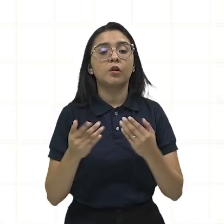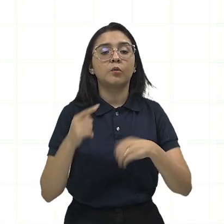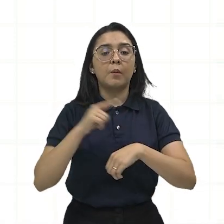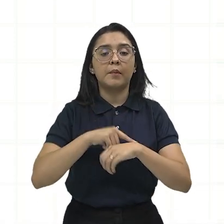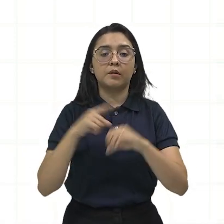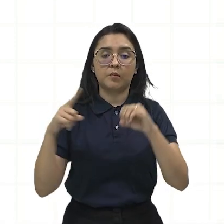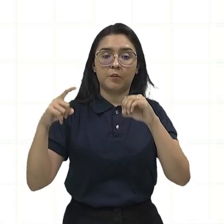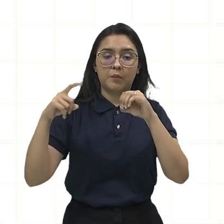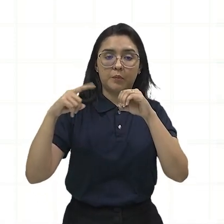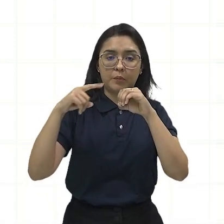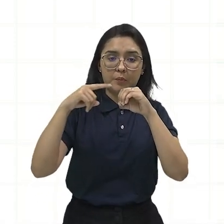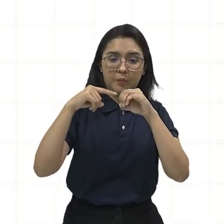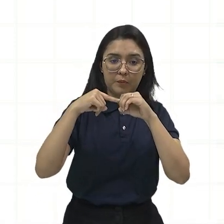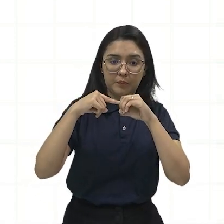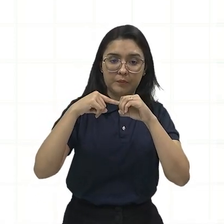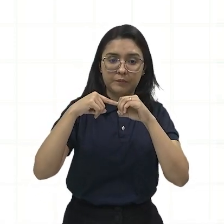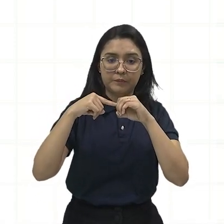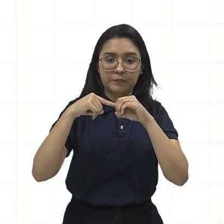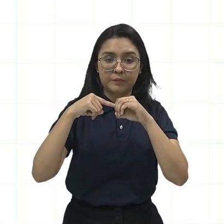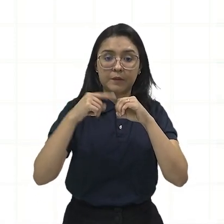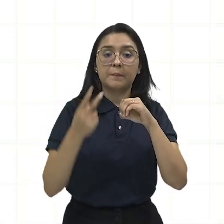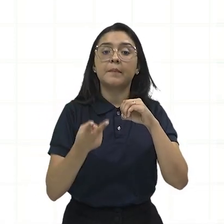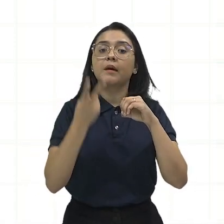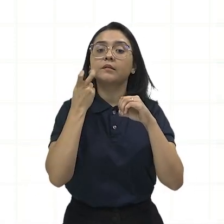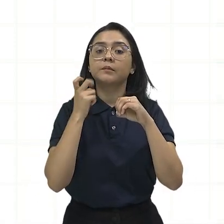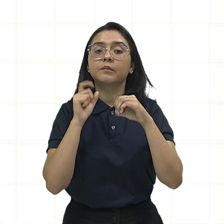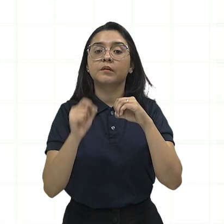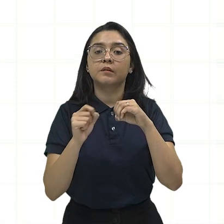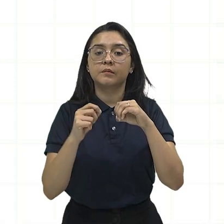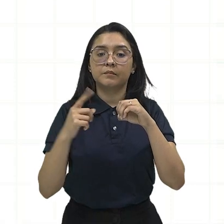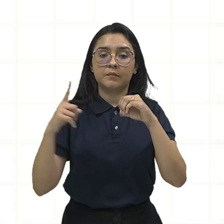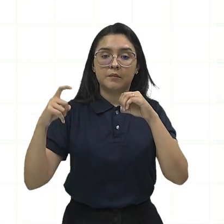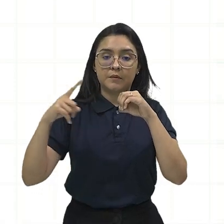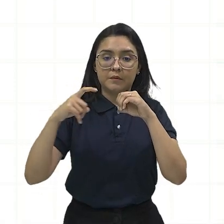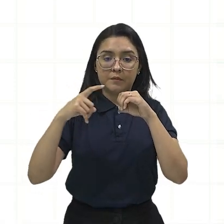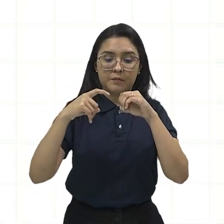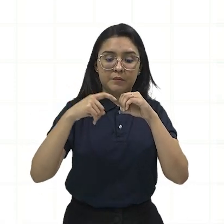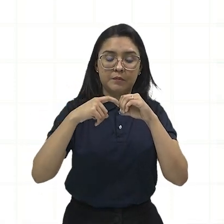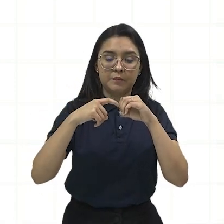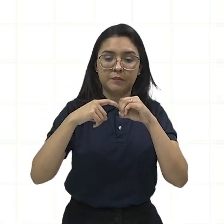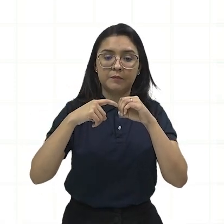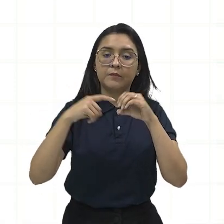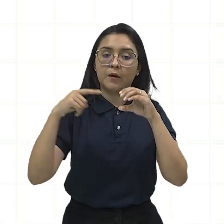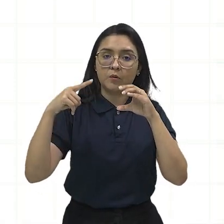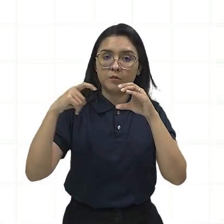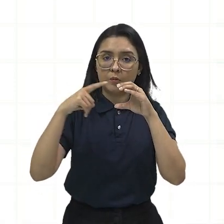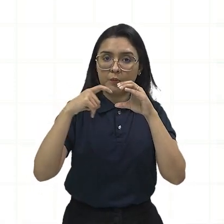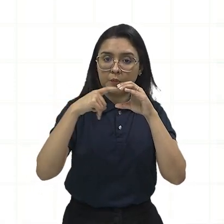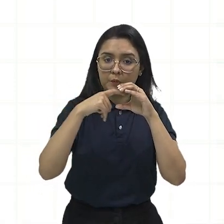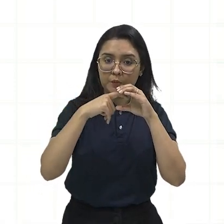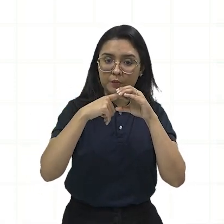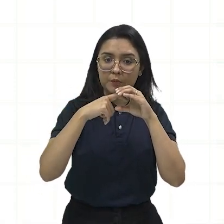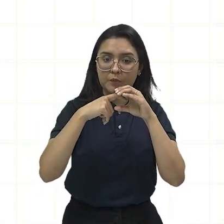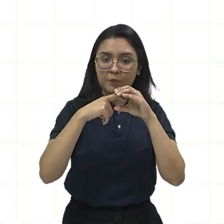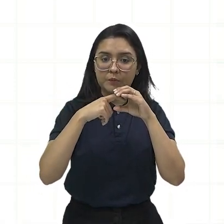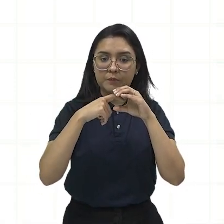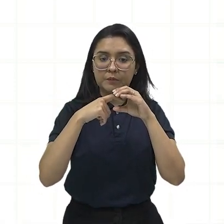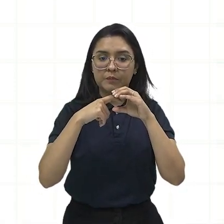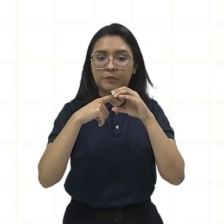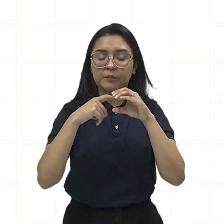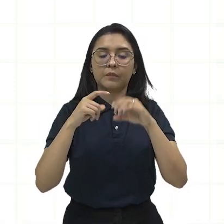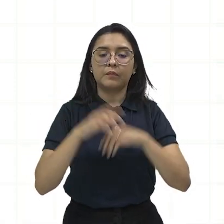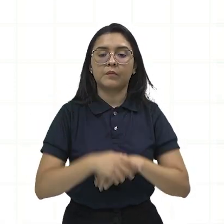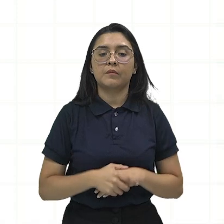olha, penetra o ovócito, esse indivíduo vai entrar todinho. O material genético que está